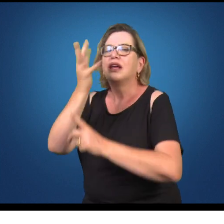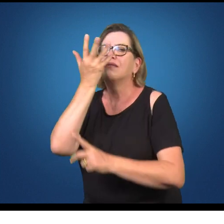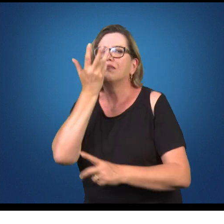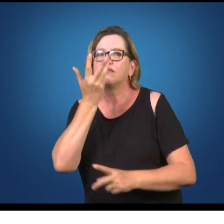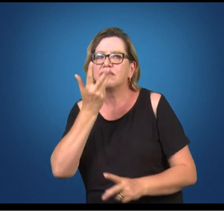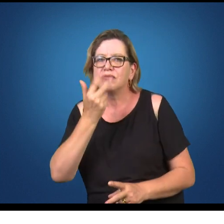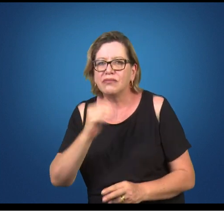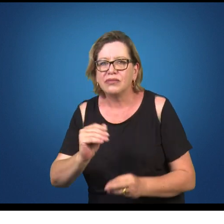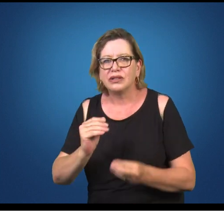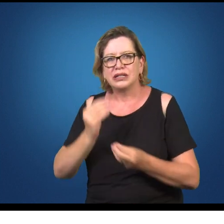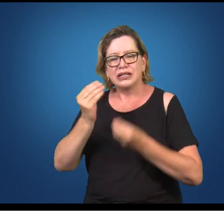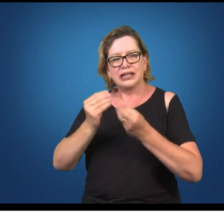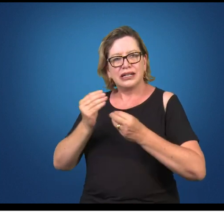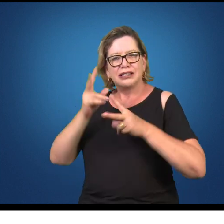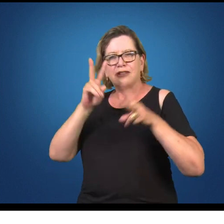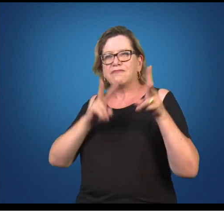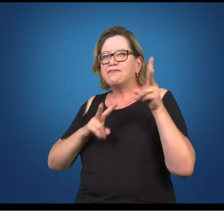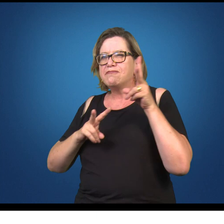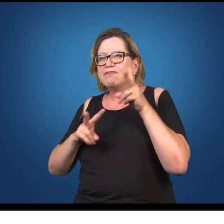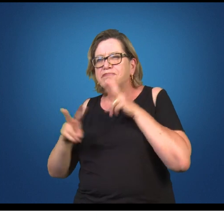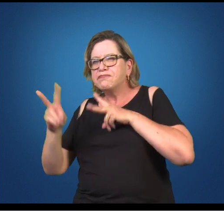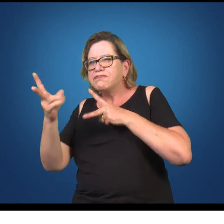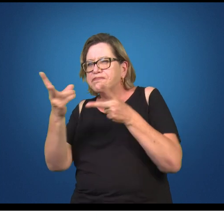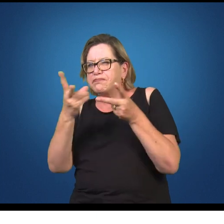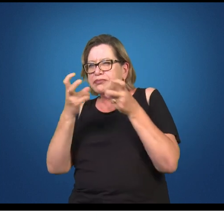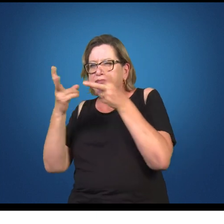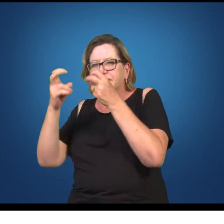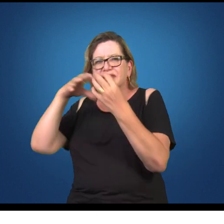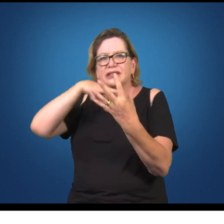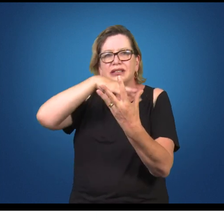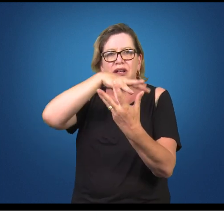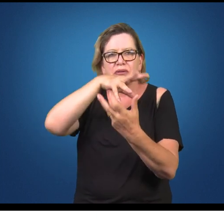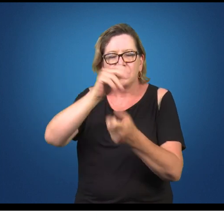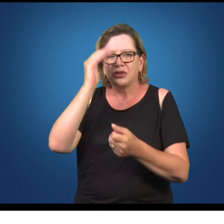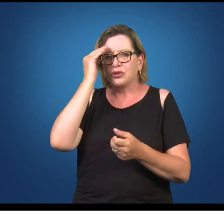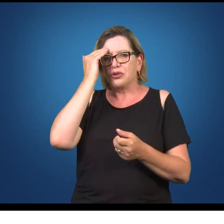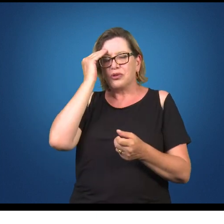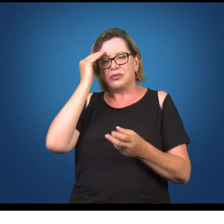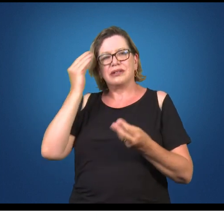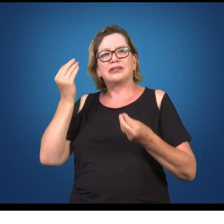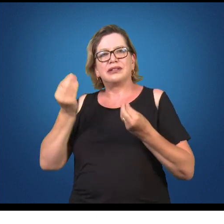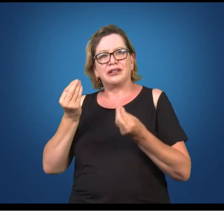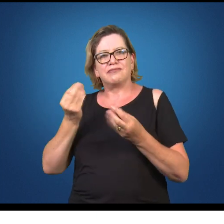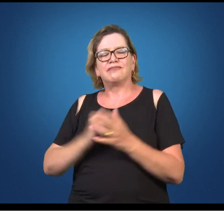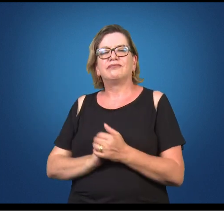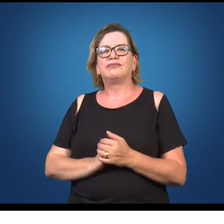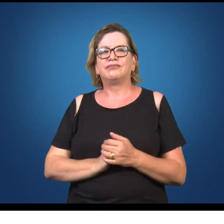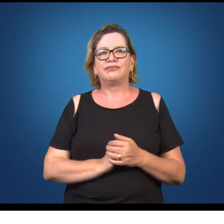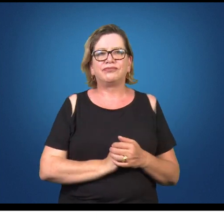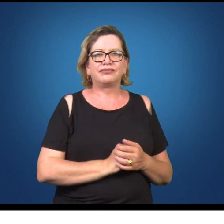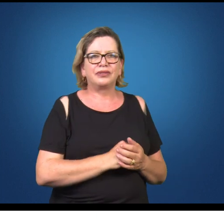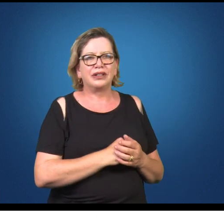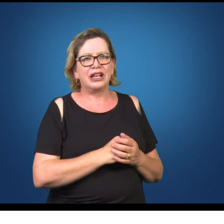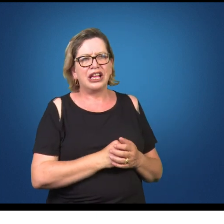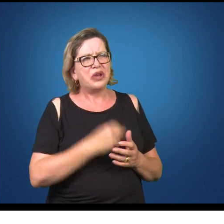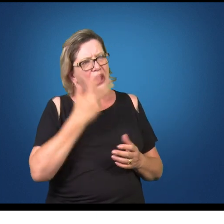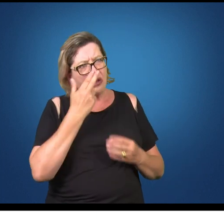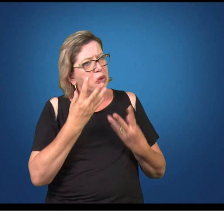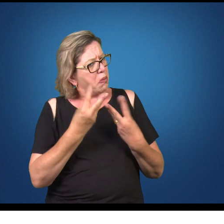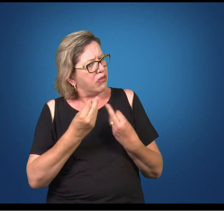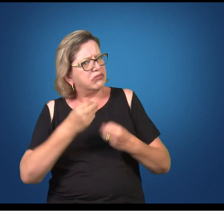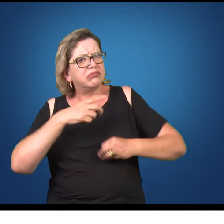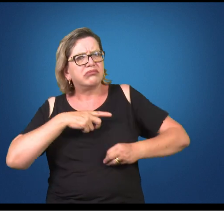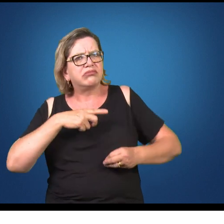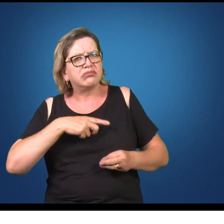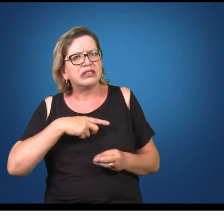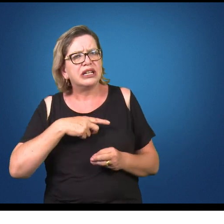crianças nessa leitura e percepção do mundo e compreensão que a gente está falando que a arte propicia? Ah, eu acho que tem tantas coisas, né?